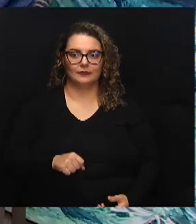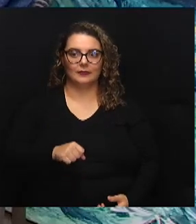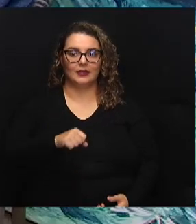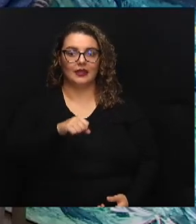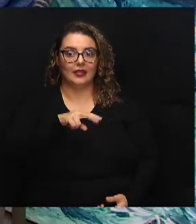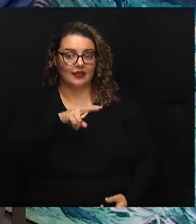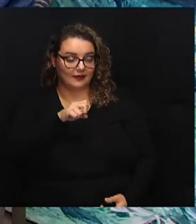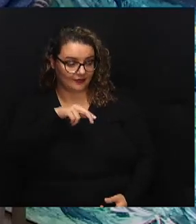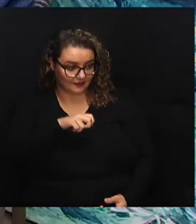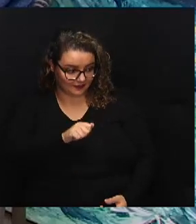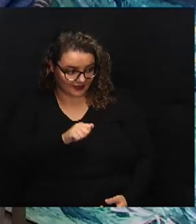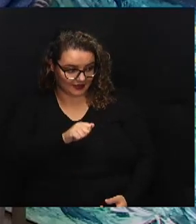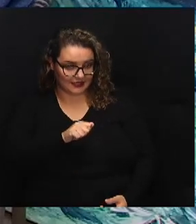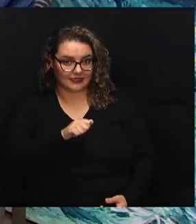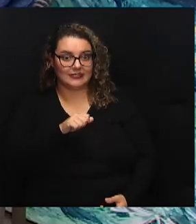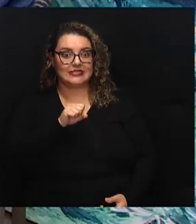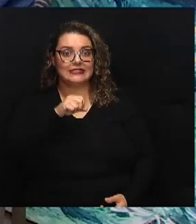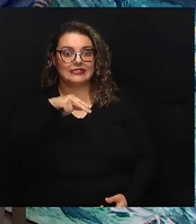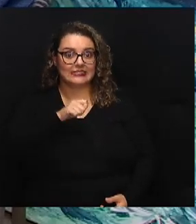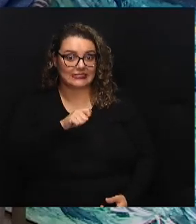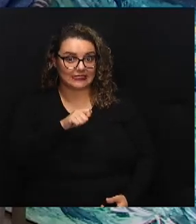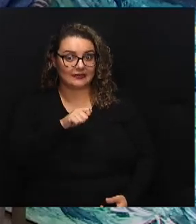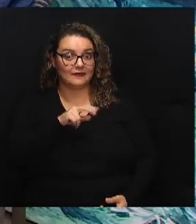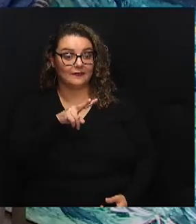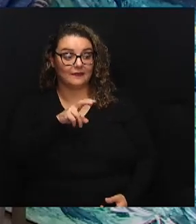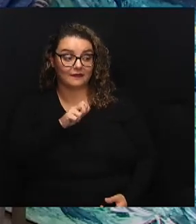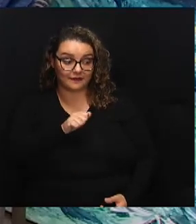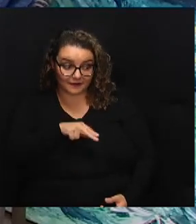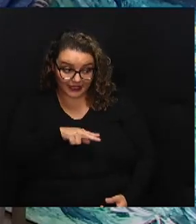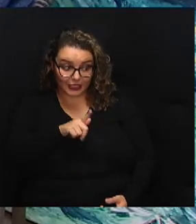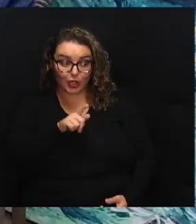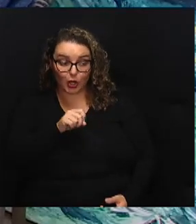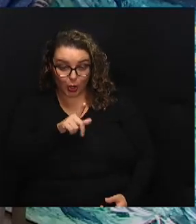como nós falamos aqui no Brasil.